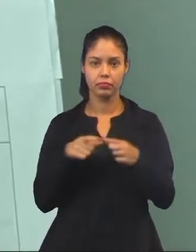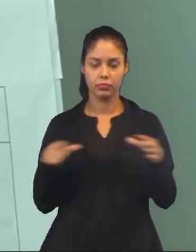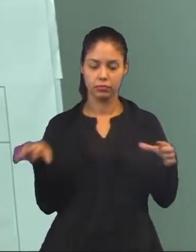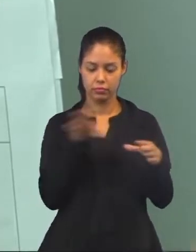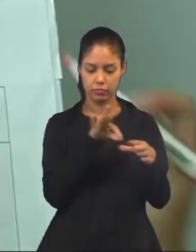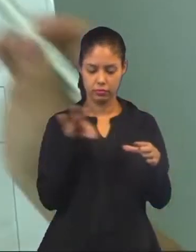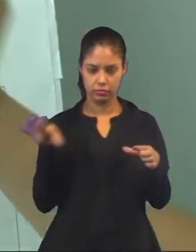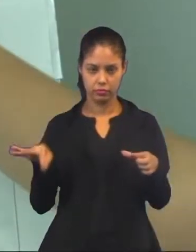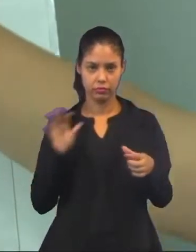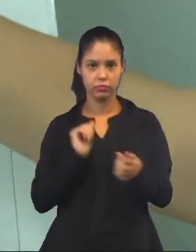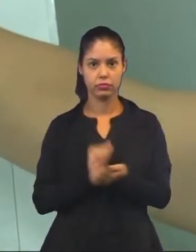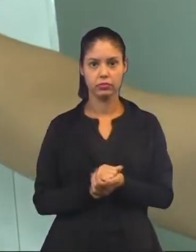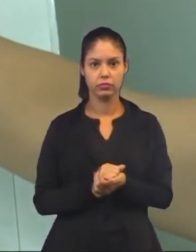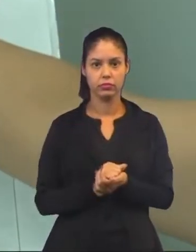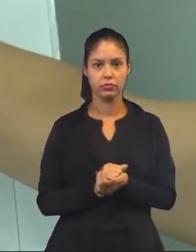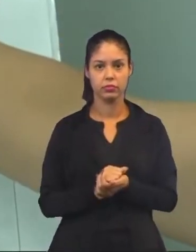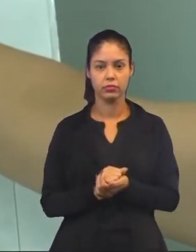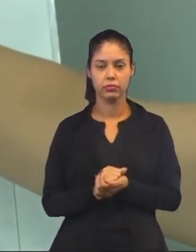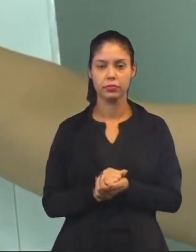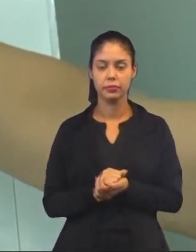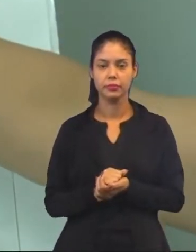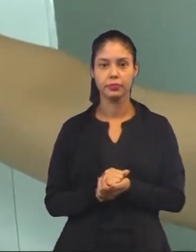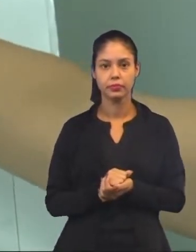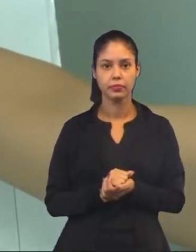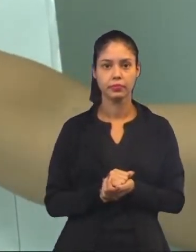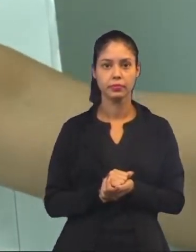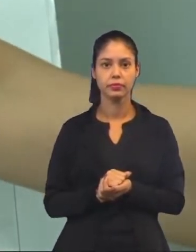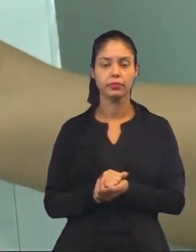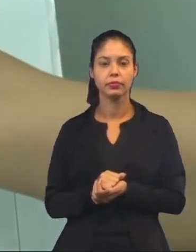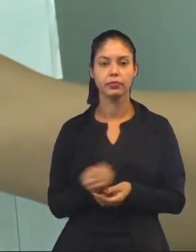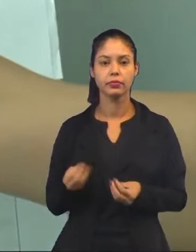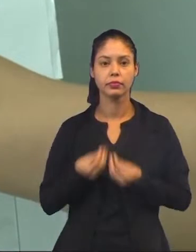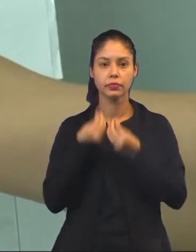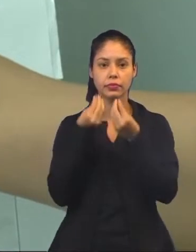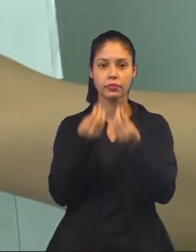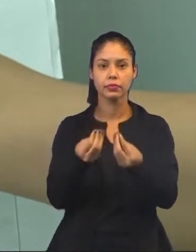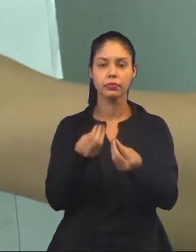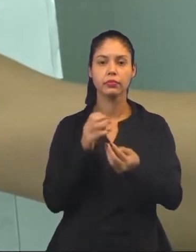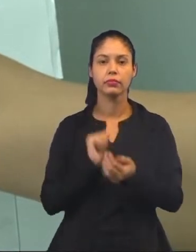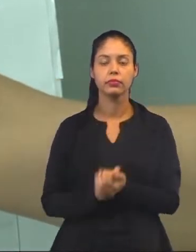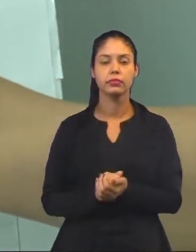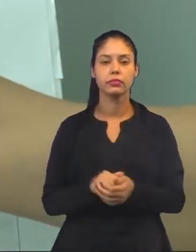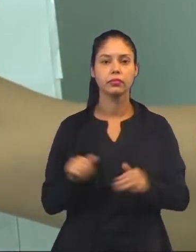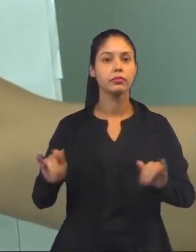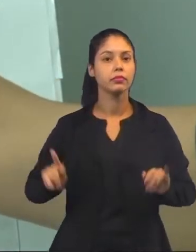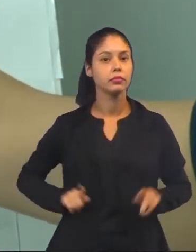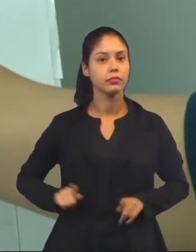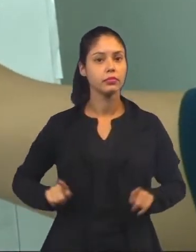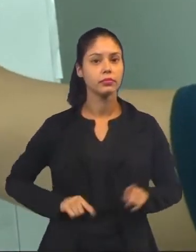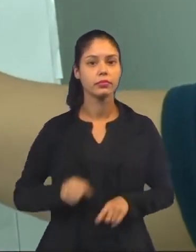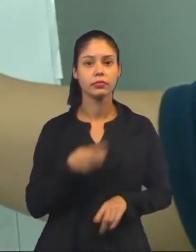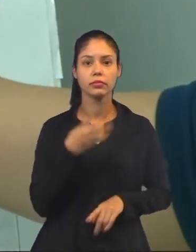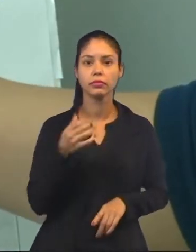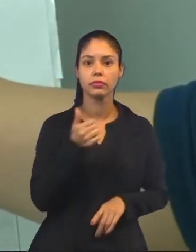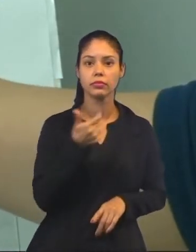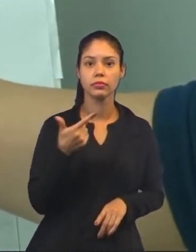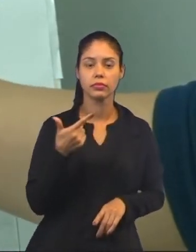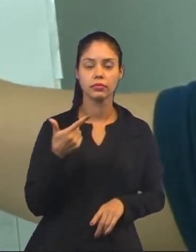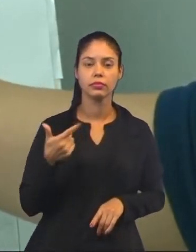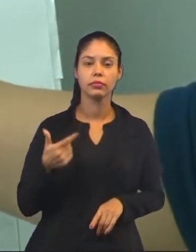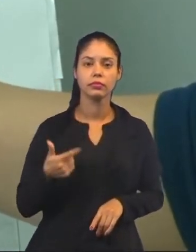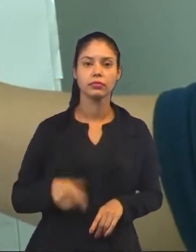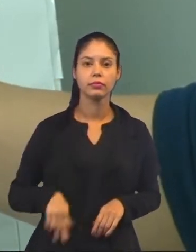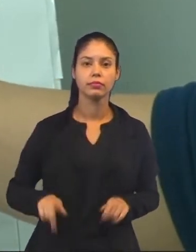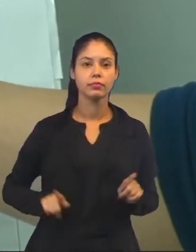estojo, certo? Desses 32, ela decide dar à sua prima a quantidade de